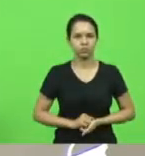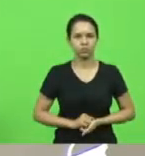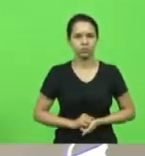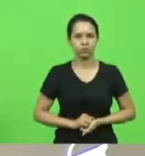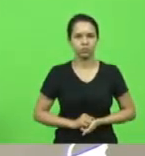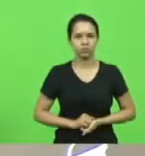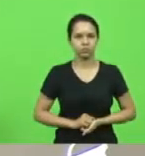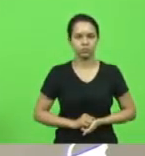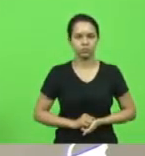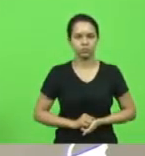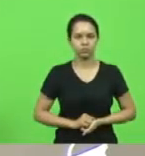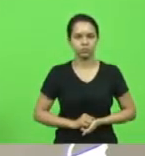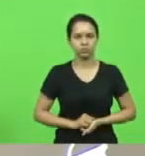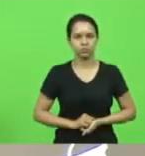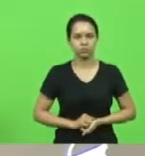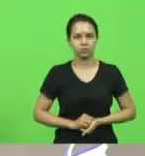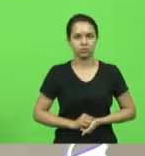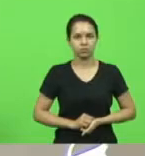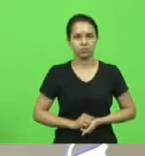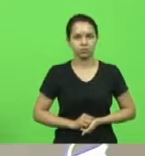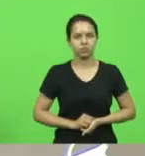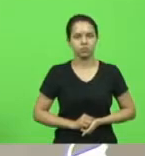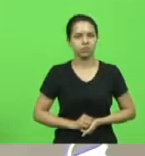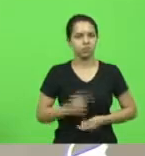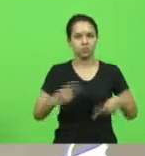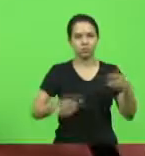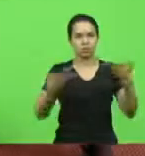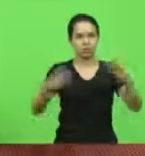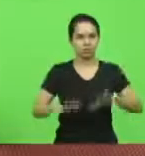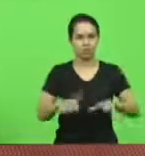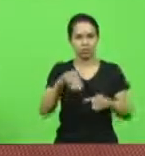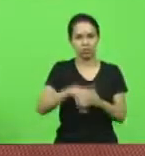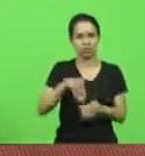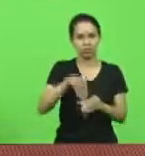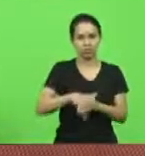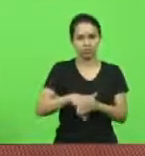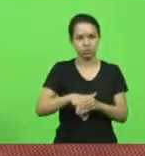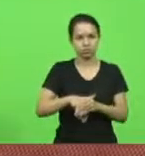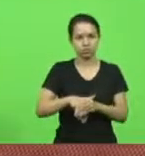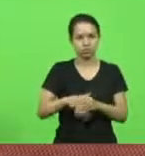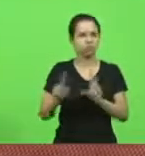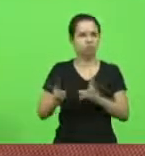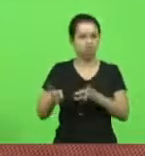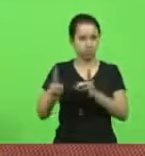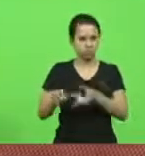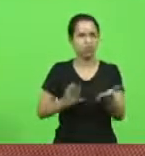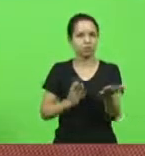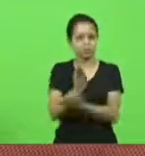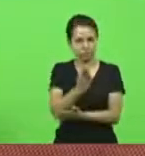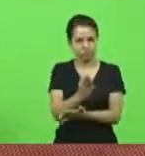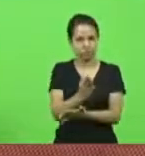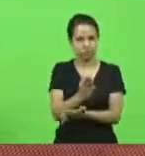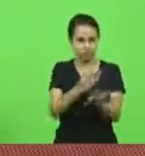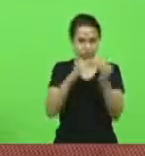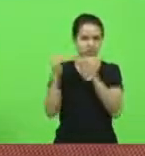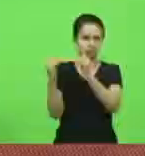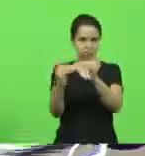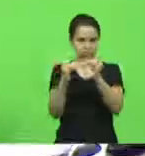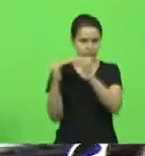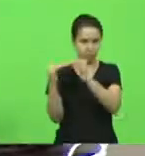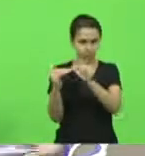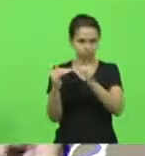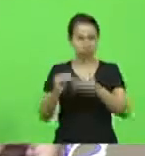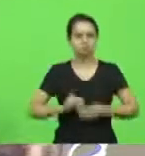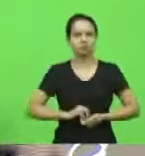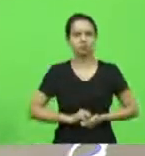Não havendo quem queira discutir, em votação. Deputados que aprovam, permaneçam como se encontram. Aprovado por unanimidade.